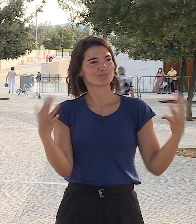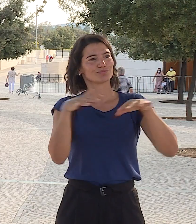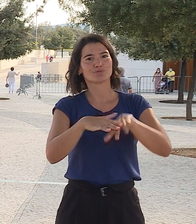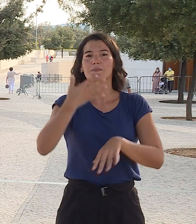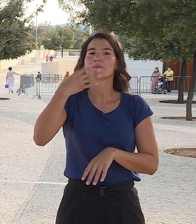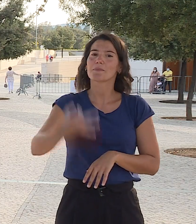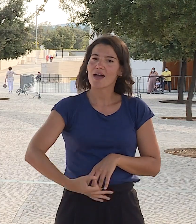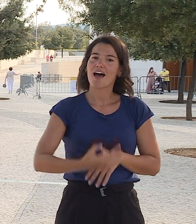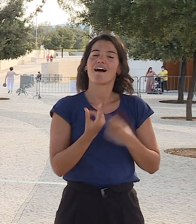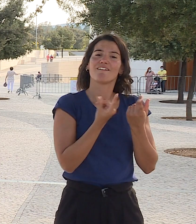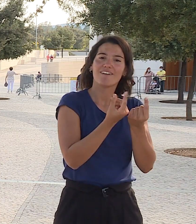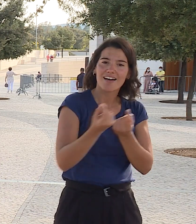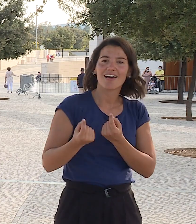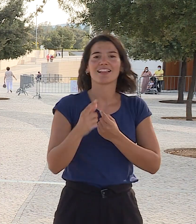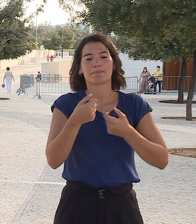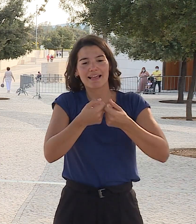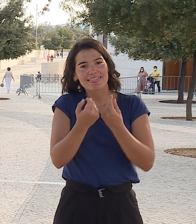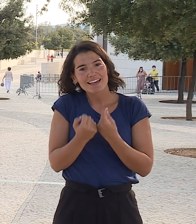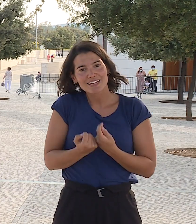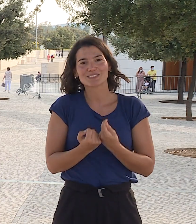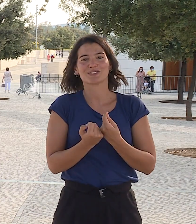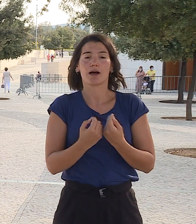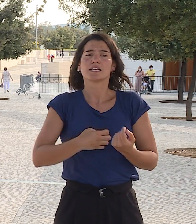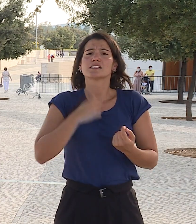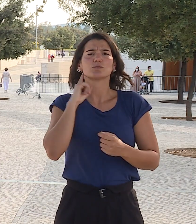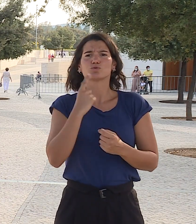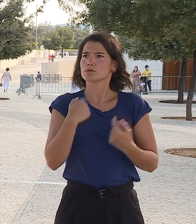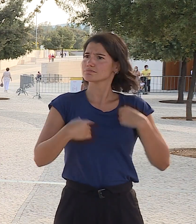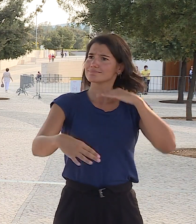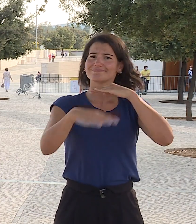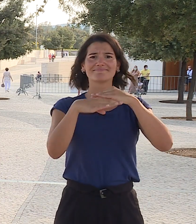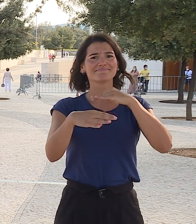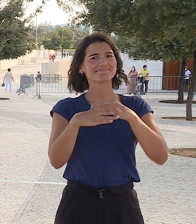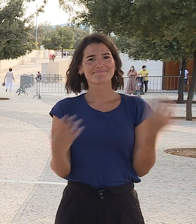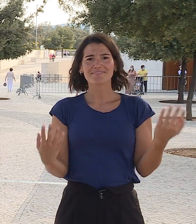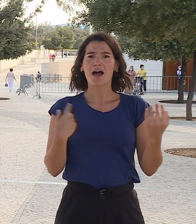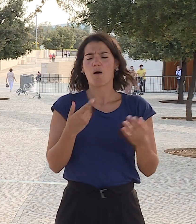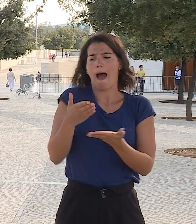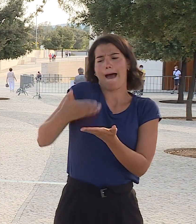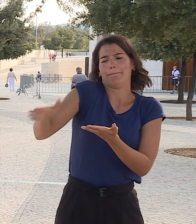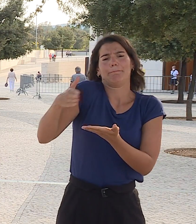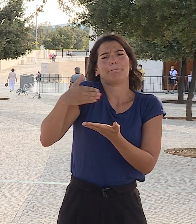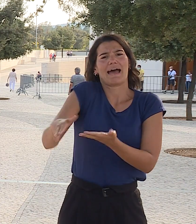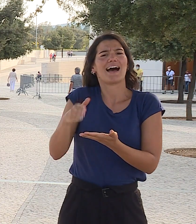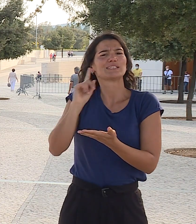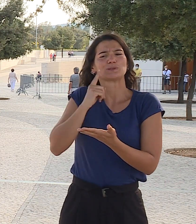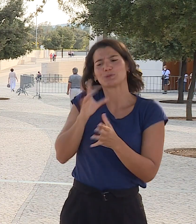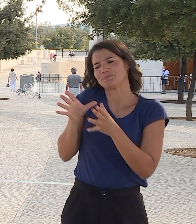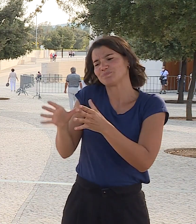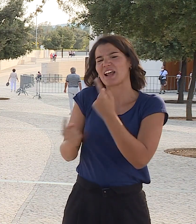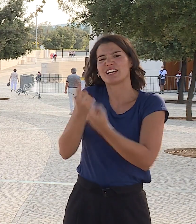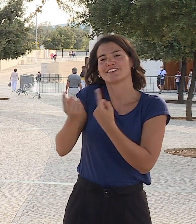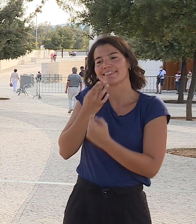Isso também é muito importante, que eles se sintam membros da mesma comunidade, ou seja, que não seja um grupo à parte para quem a gente faz algumas